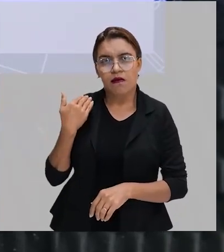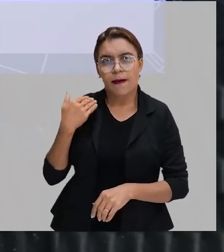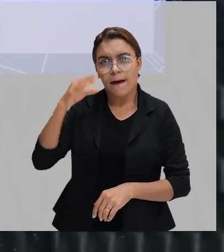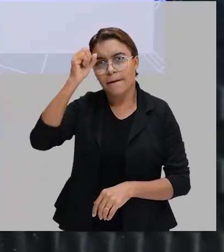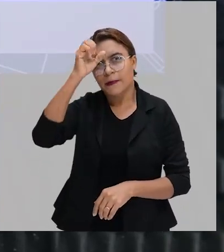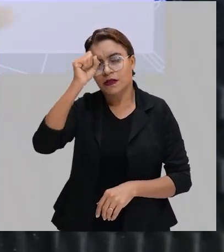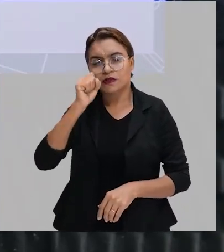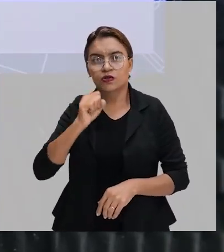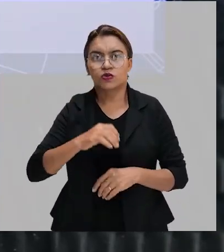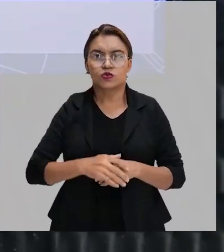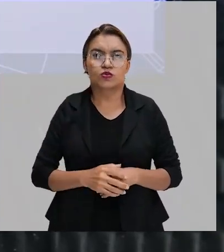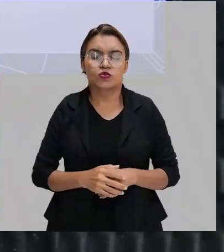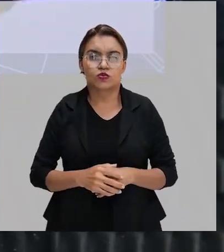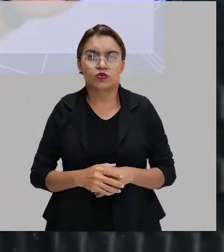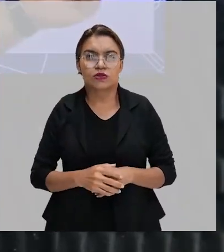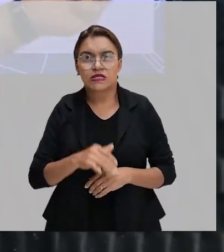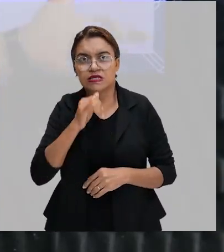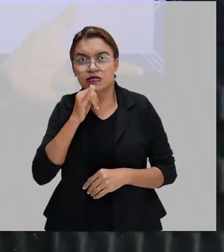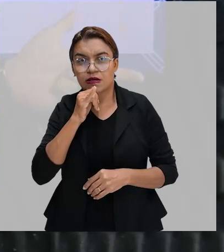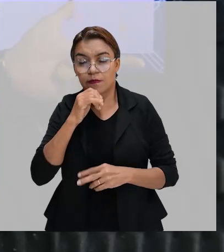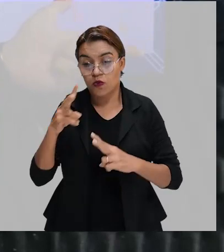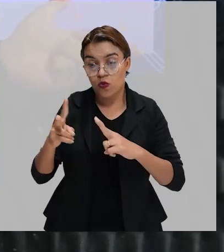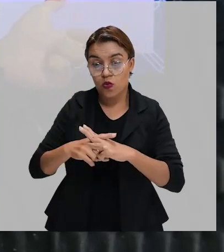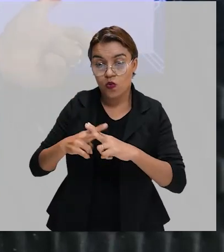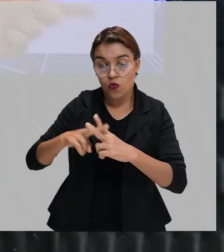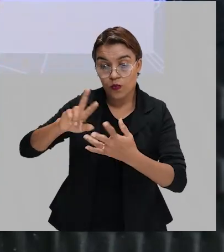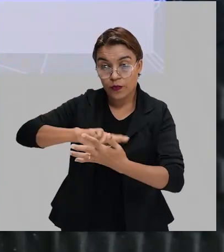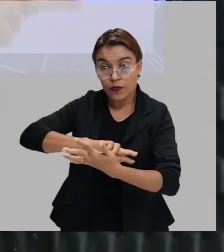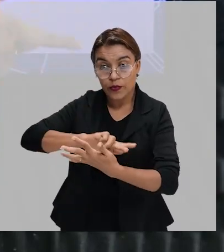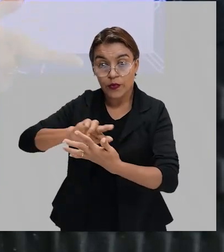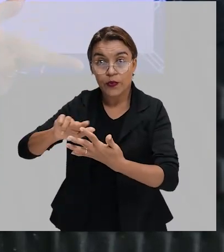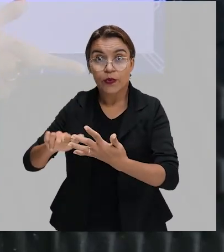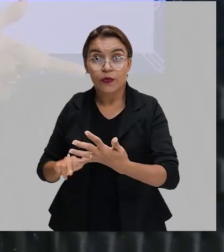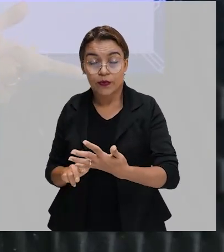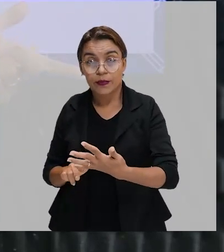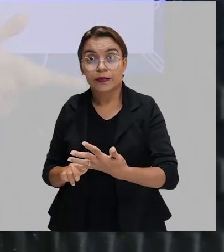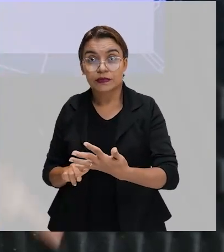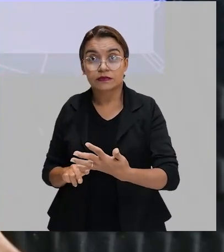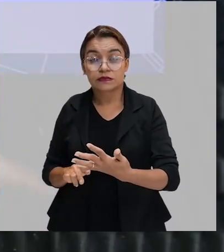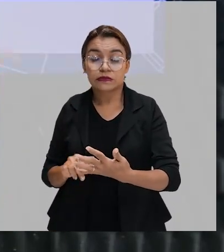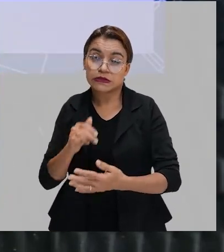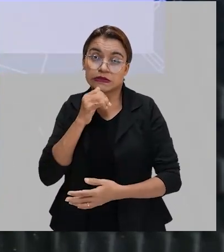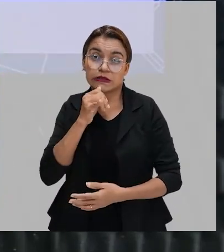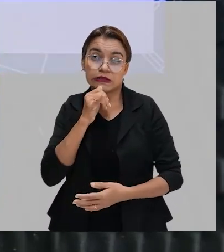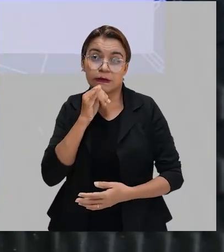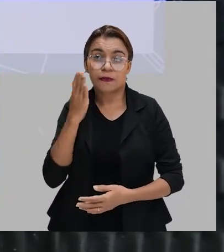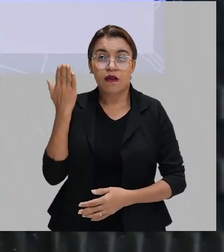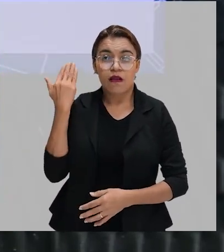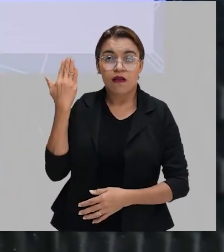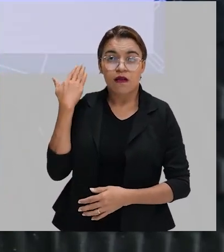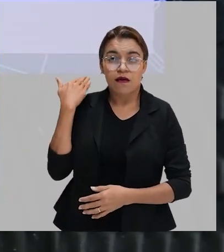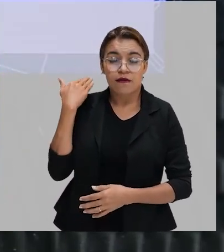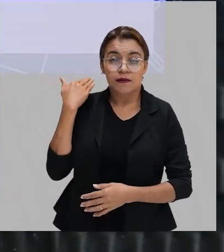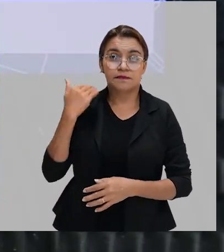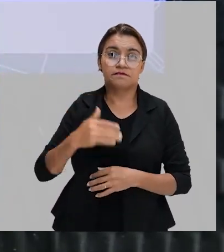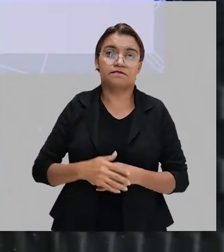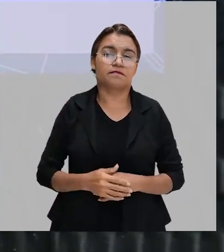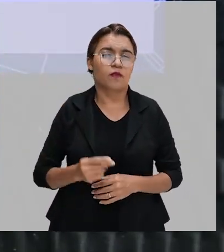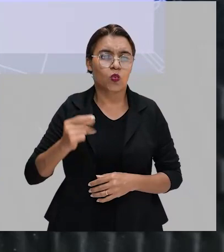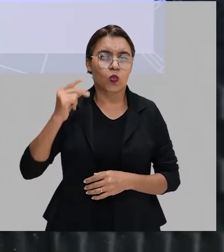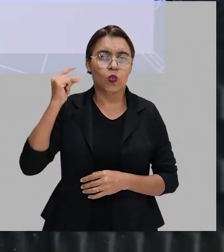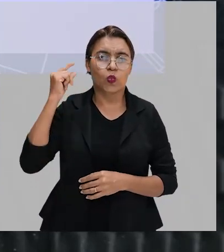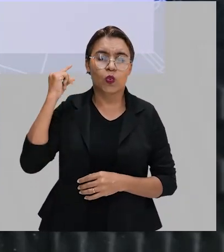dos ensinamentos de alguma arte marcial, por exemplo, na antiguidade, era